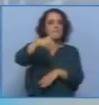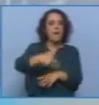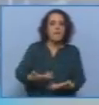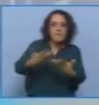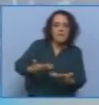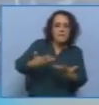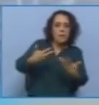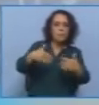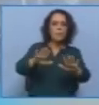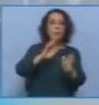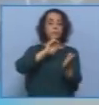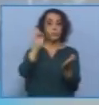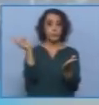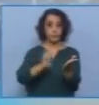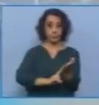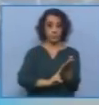na realidade, depois